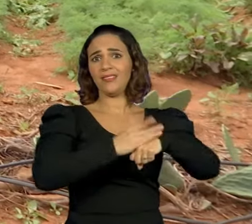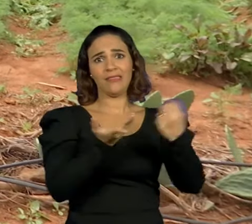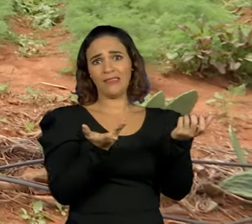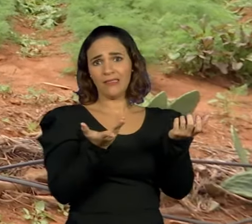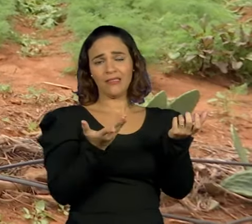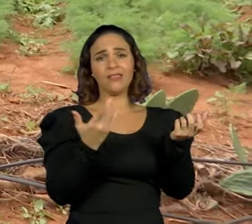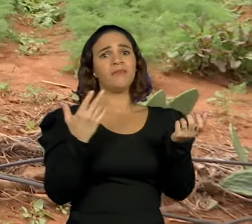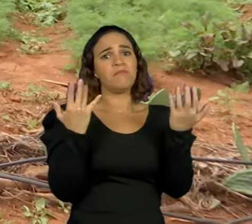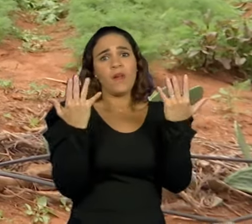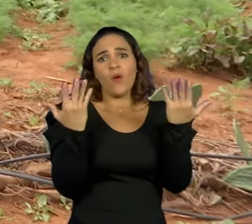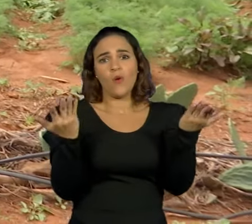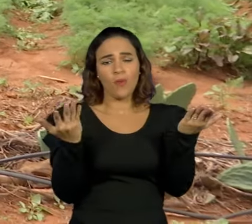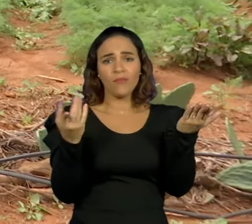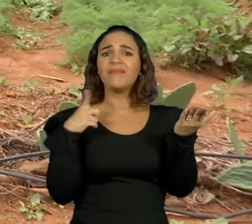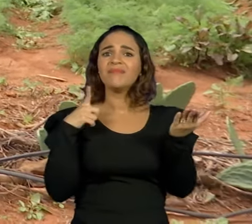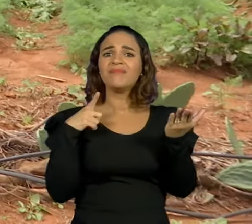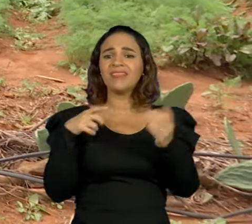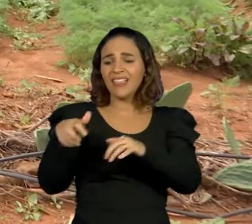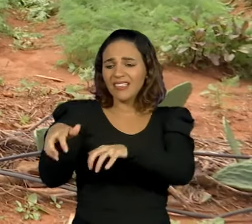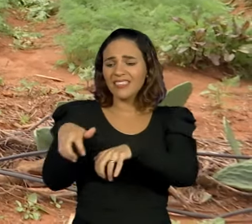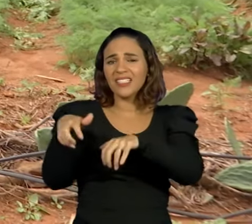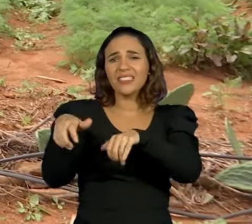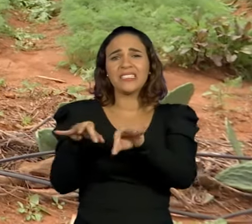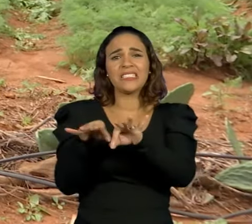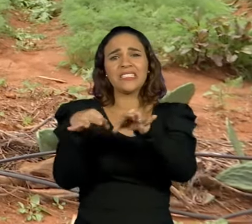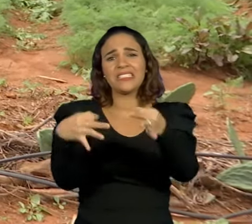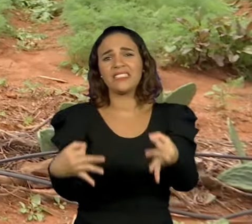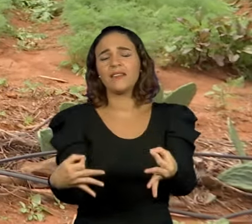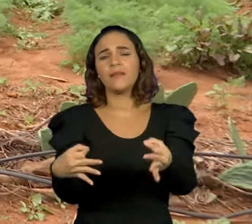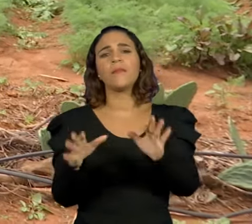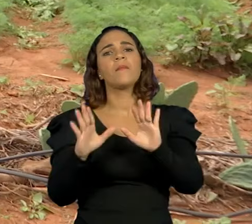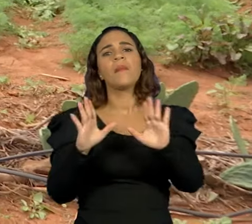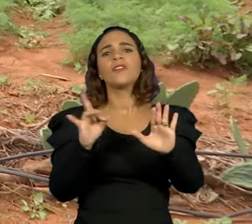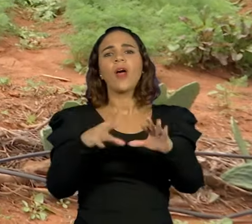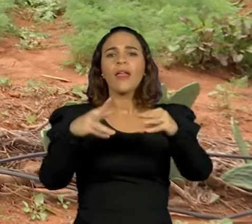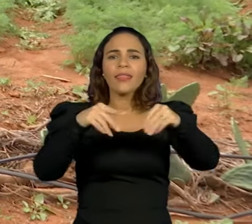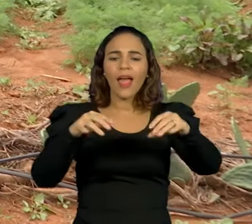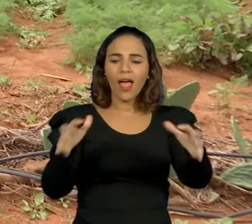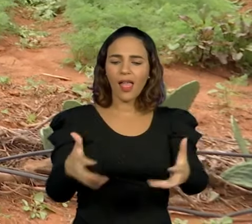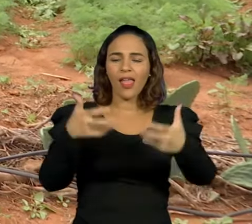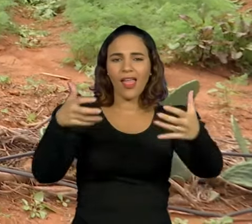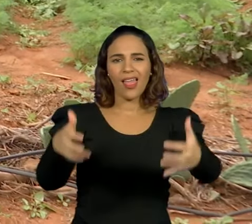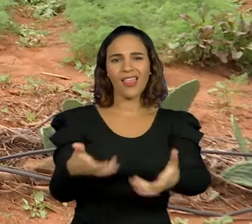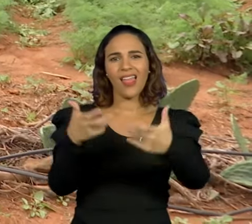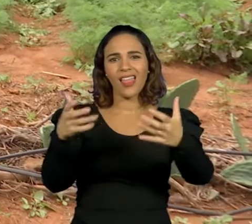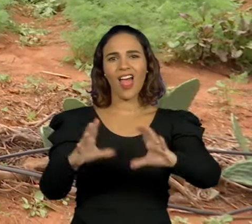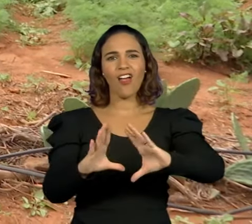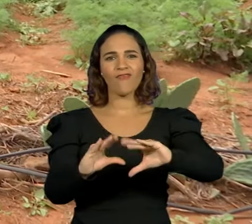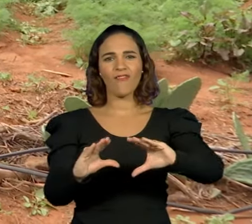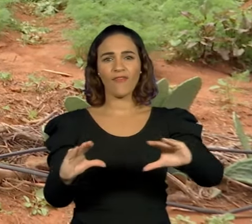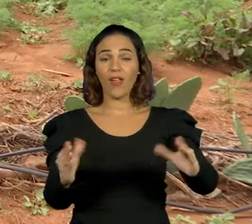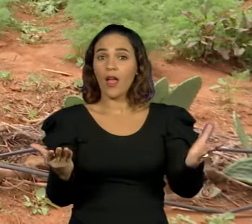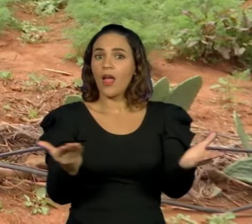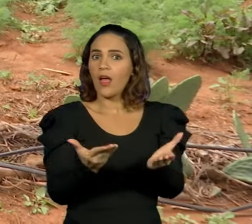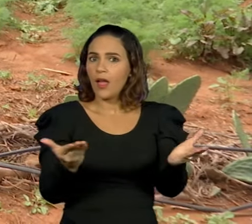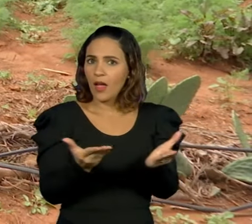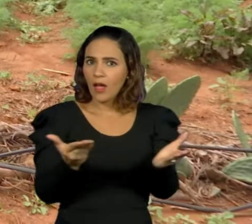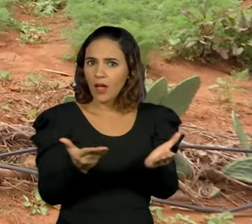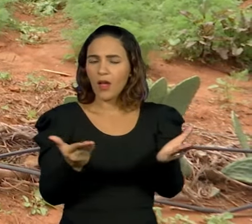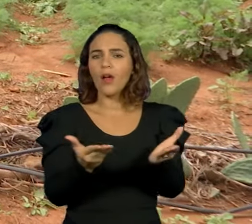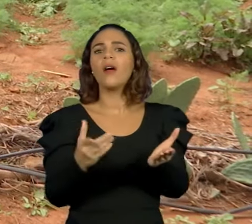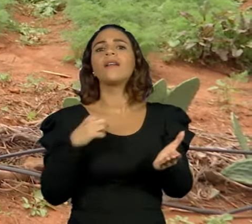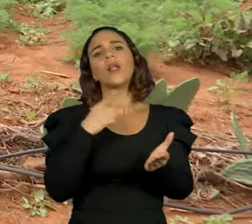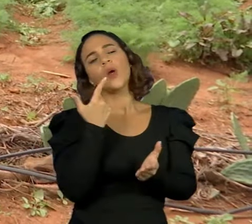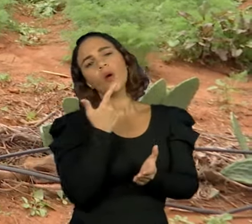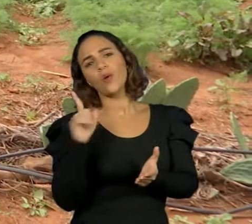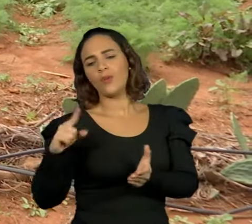Tinha ajuda de um tratoritozinho aí, mas só para revolver a terra. E hoje a gente tem uma rota